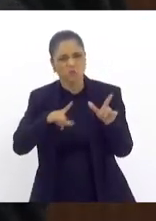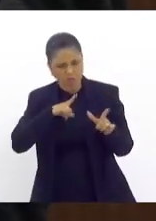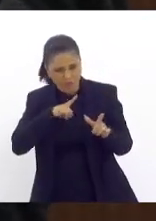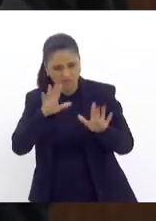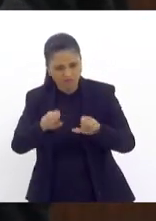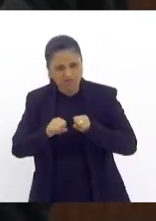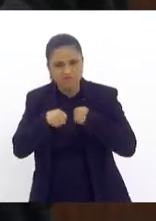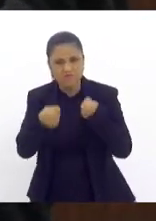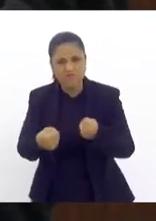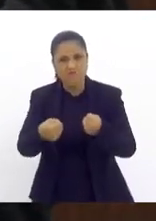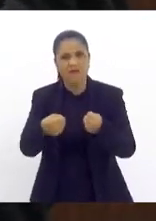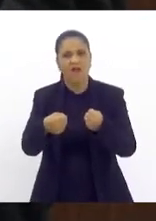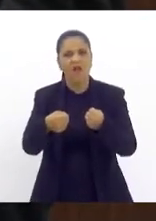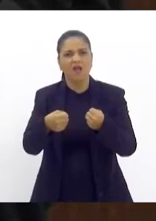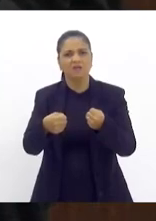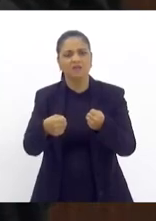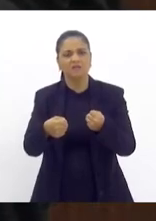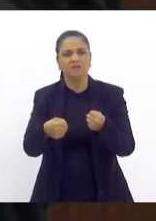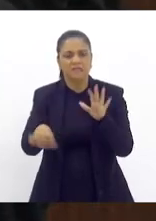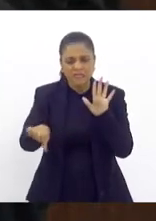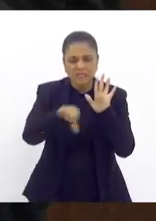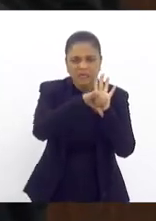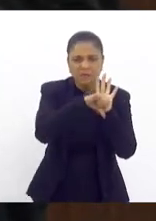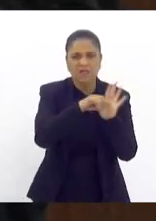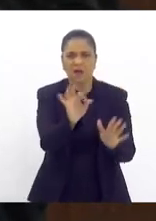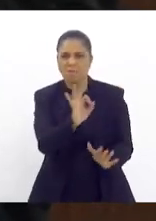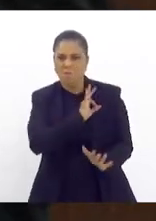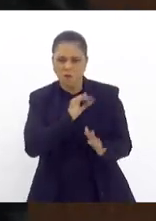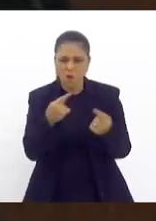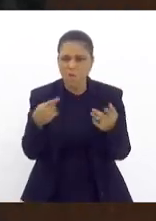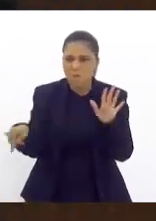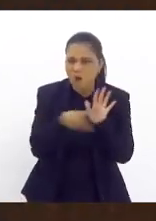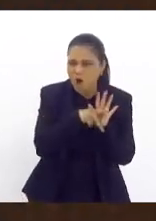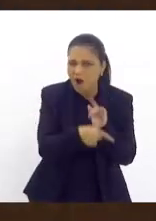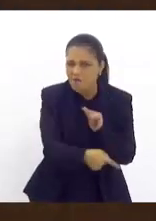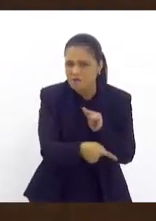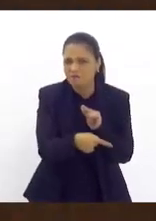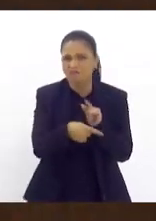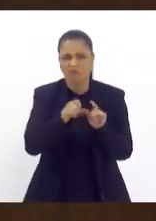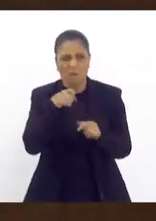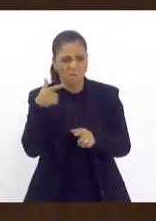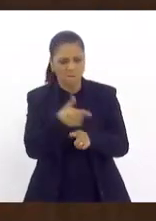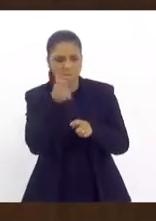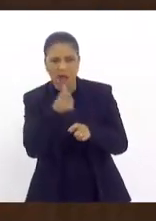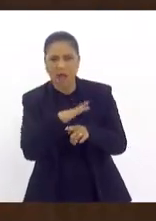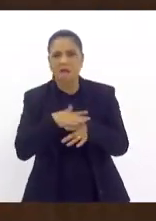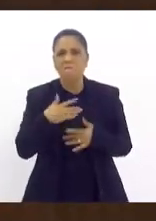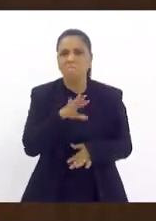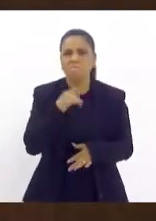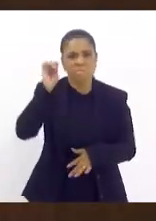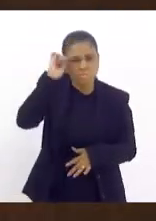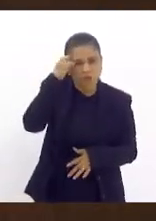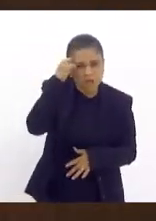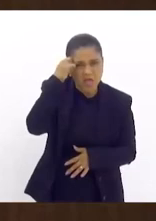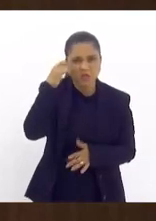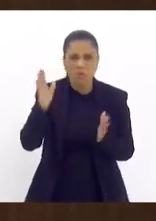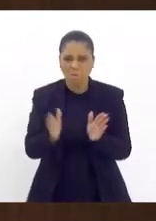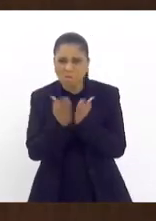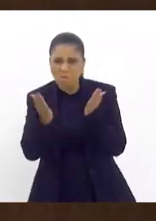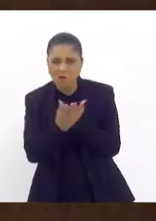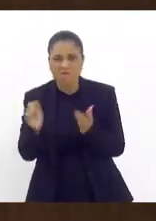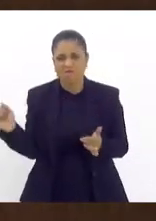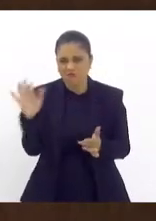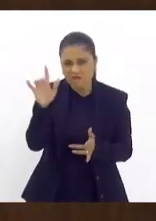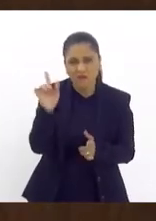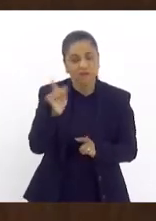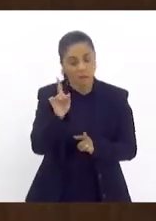que digam e que criminalizem a polícia, dizendo que eles só matam preto, pobre, favelado. Na verdade, os policiais